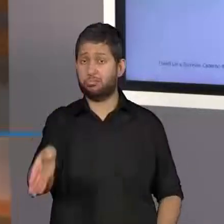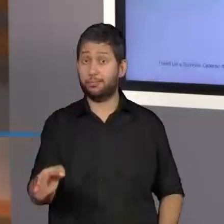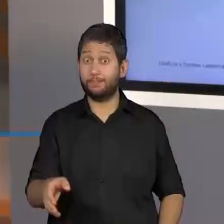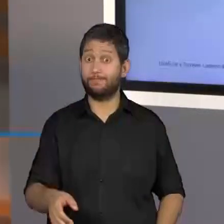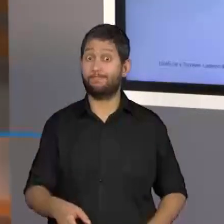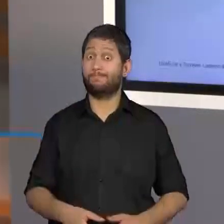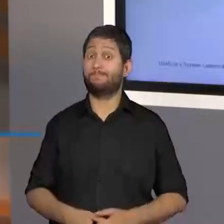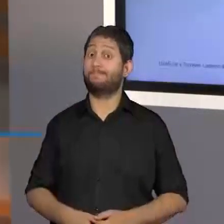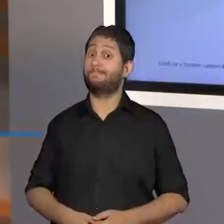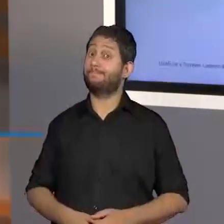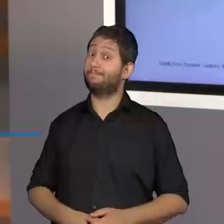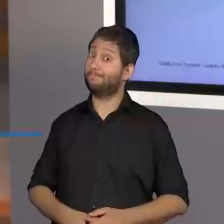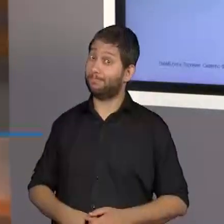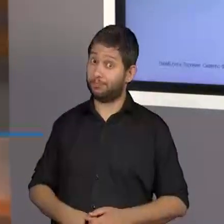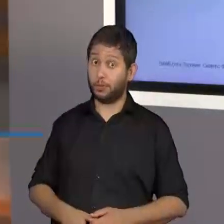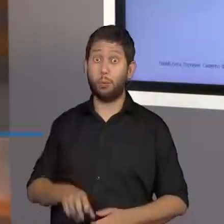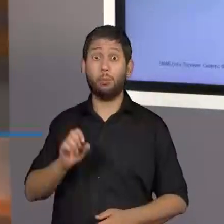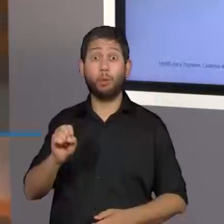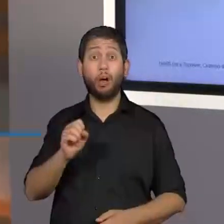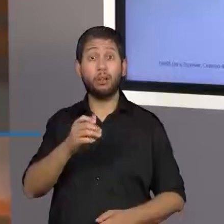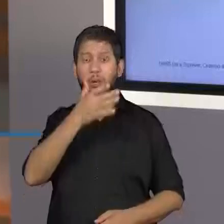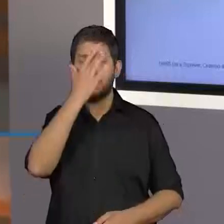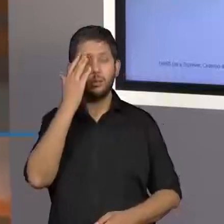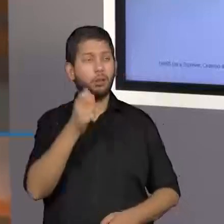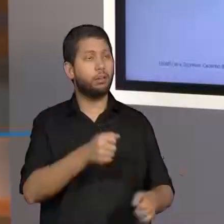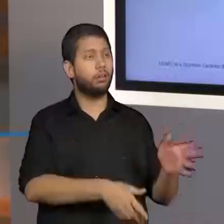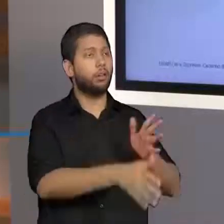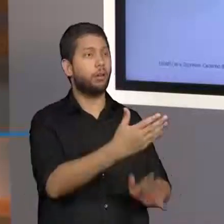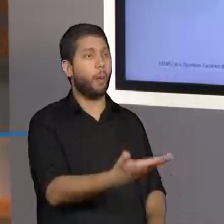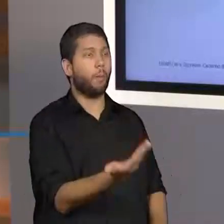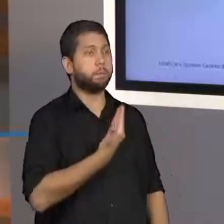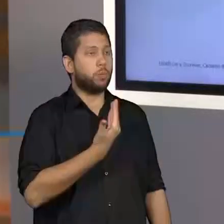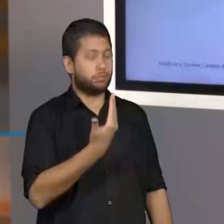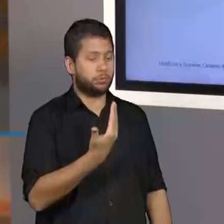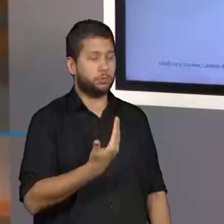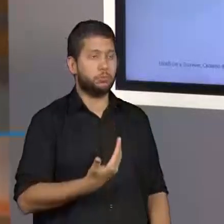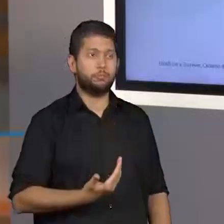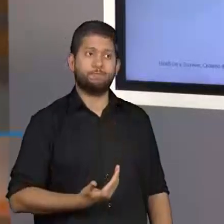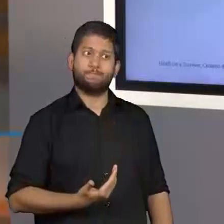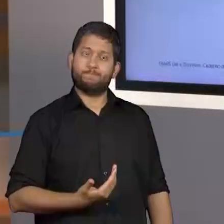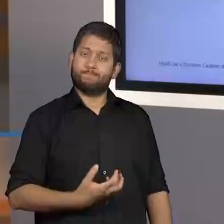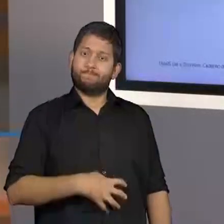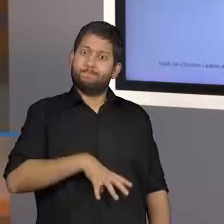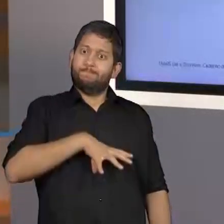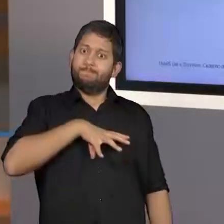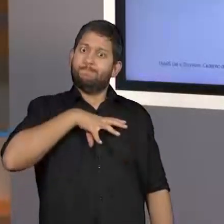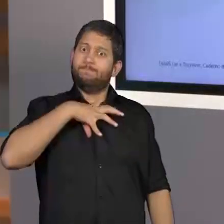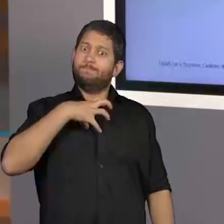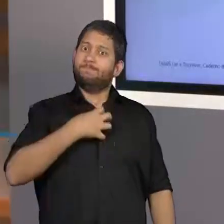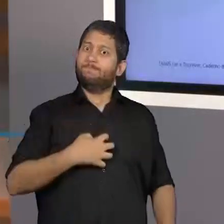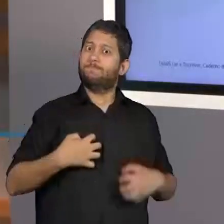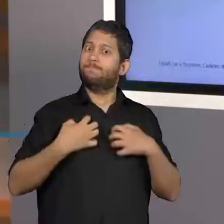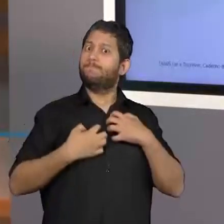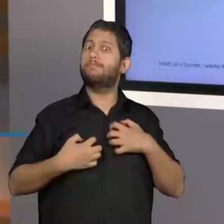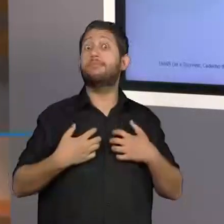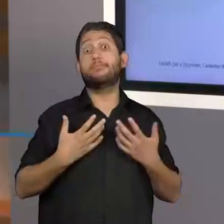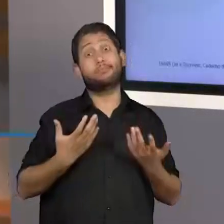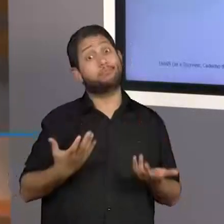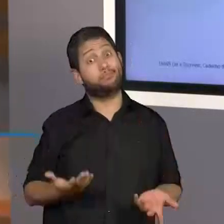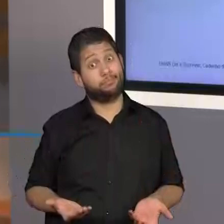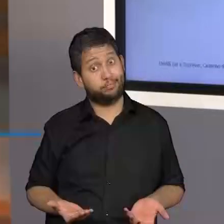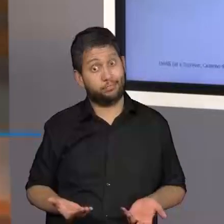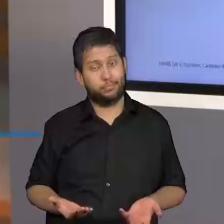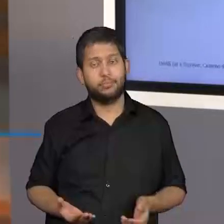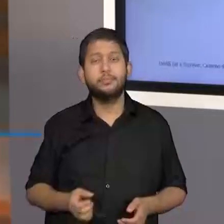pensando sem criar irritação ou magoar a outra pessoa? Talvez seja algo para a gente pensar hoje. Então, toda